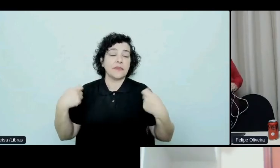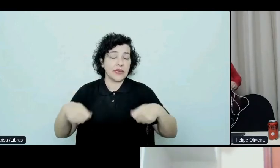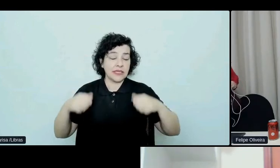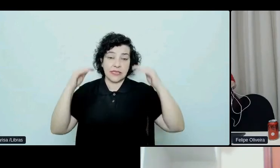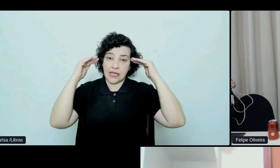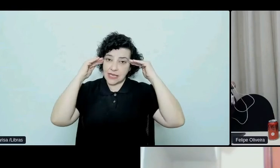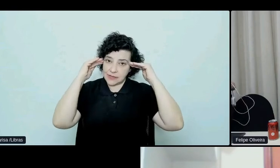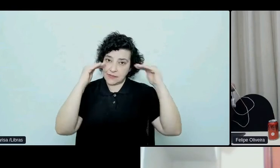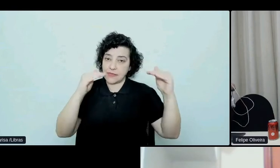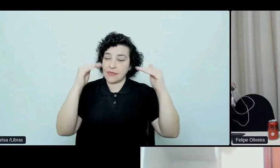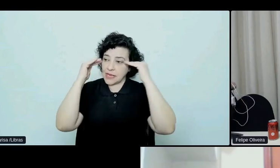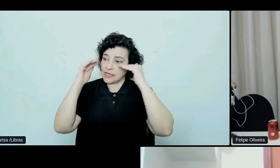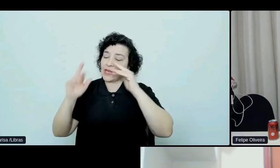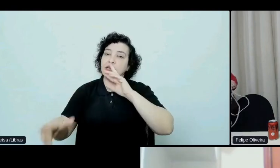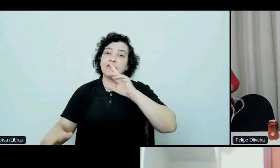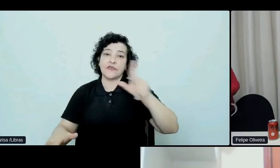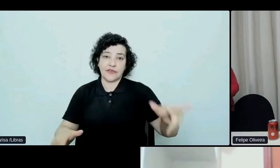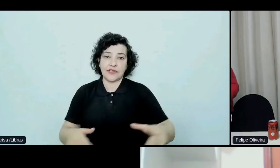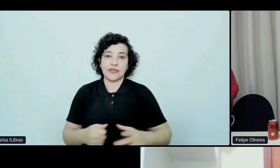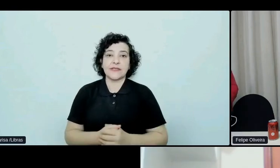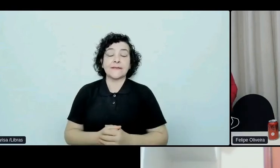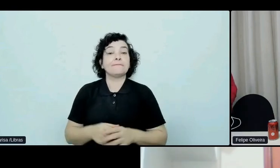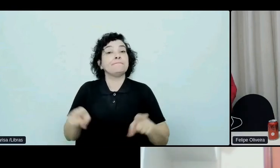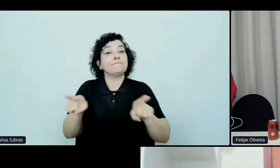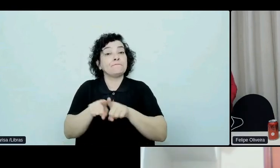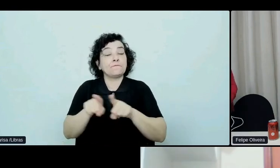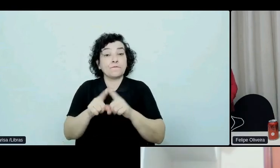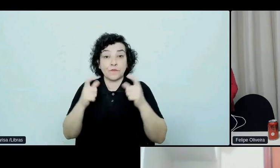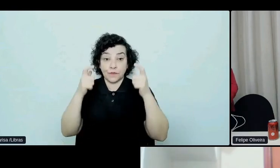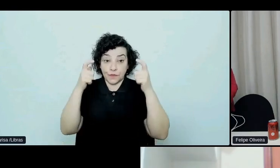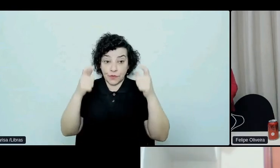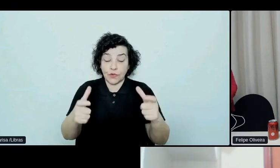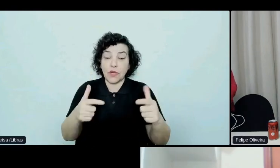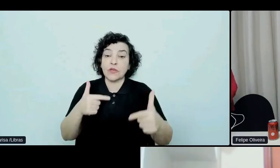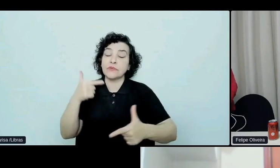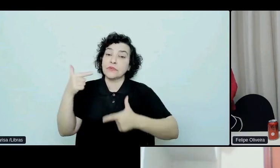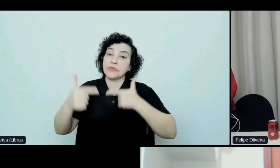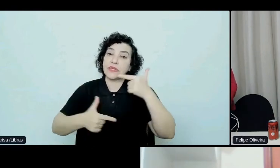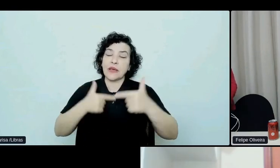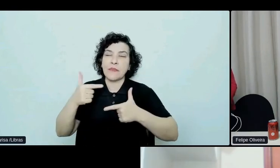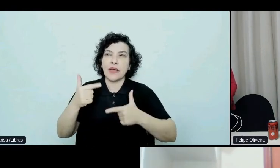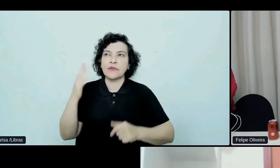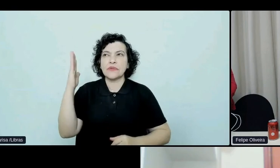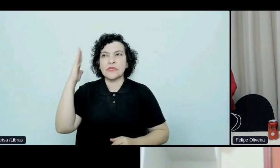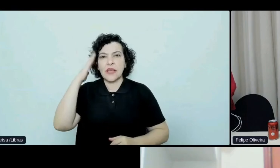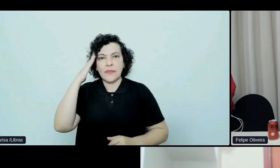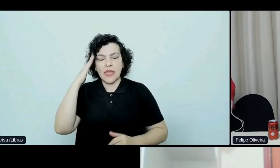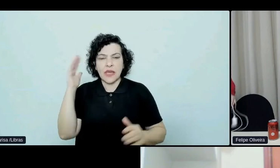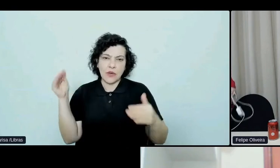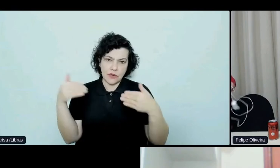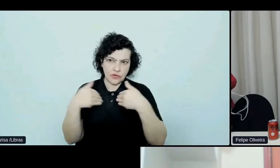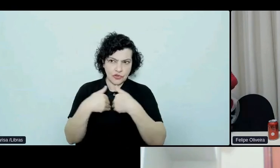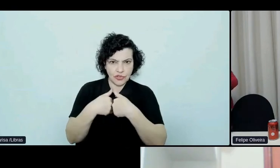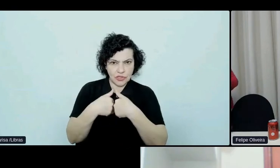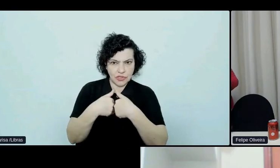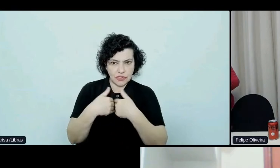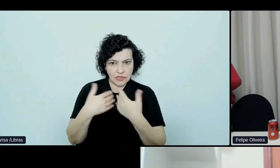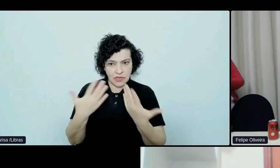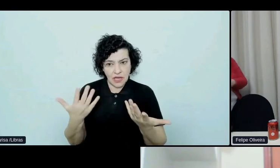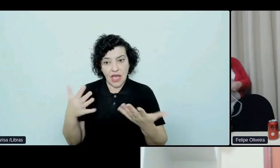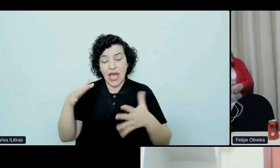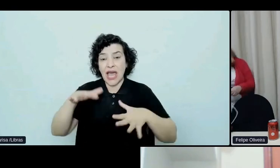uma situação que esteja dentro das características, e a gente pensando até mesmo no modelo social da deficiência, né? Então,